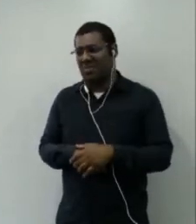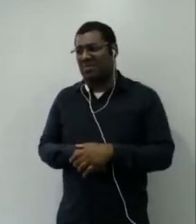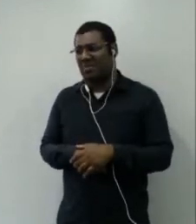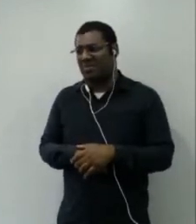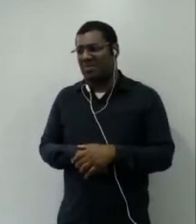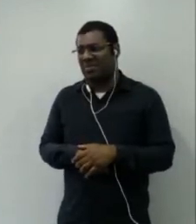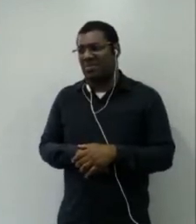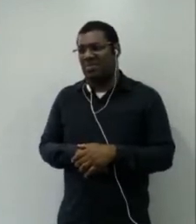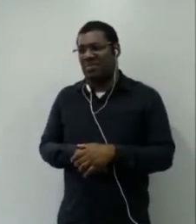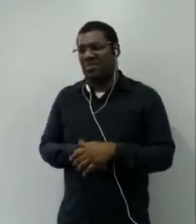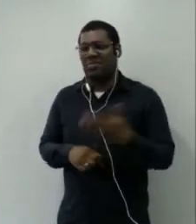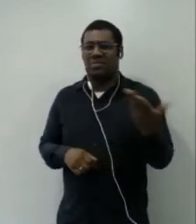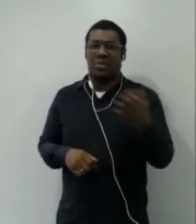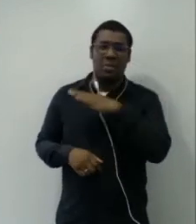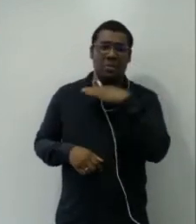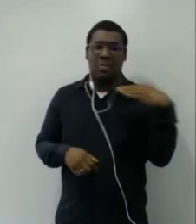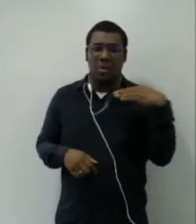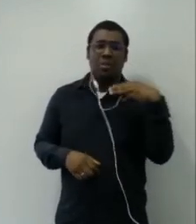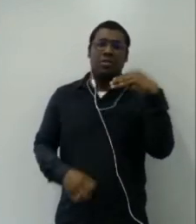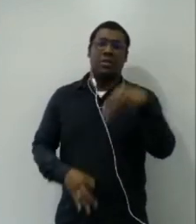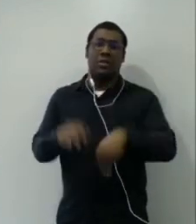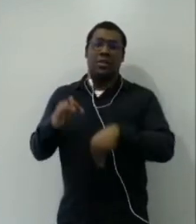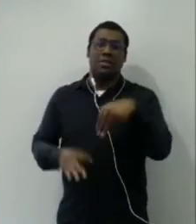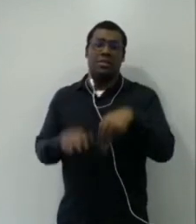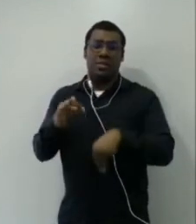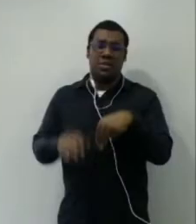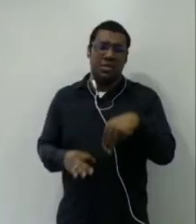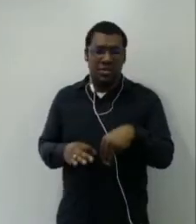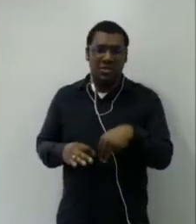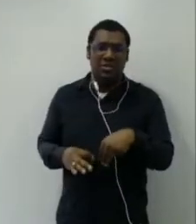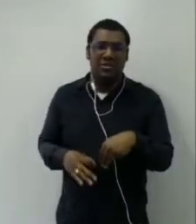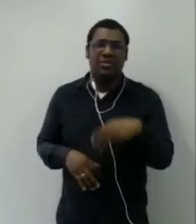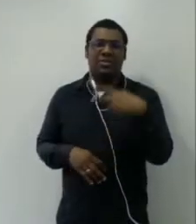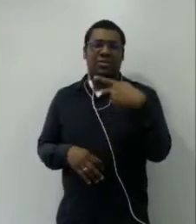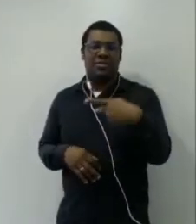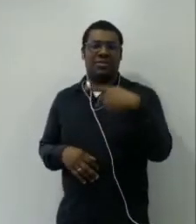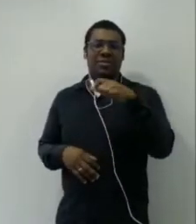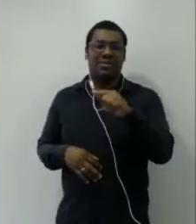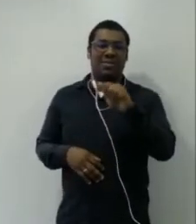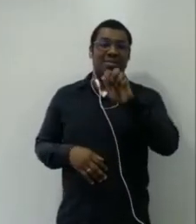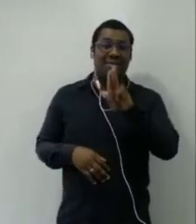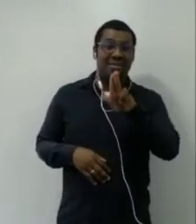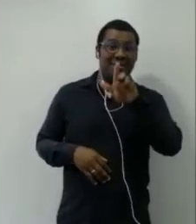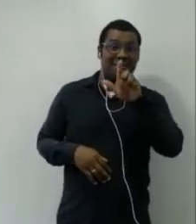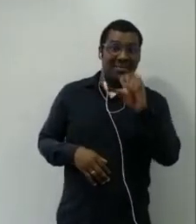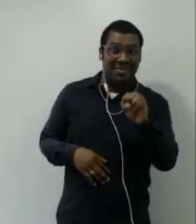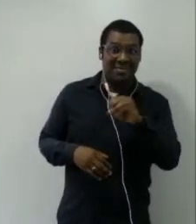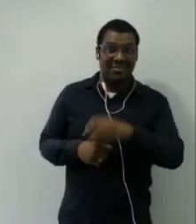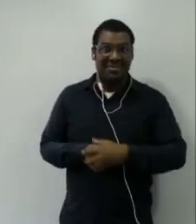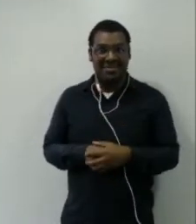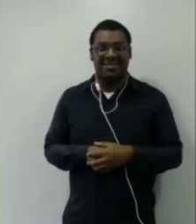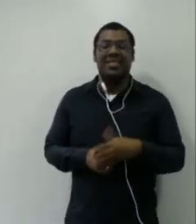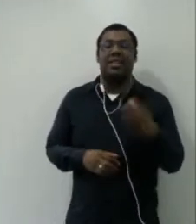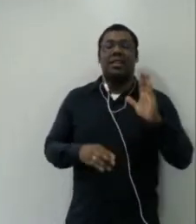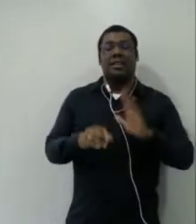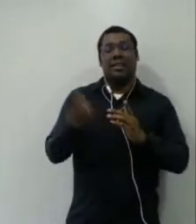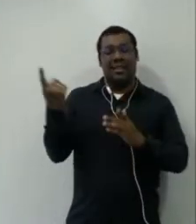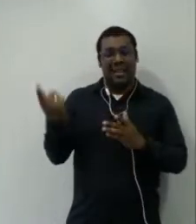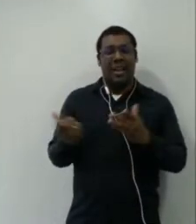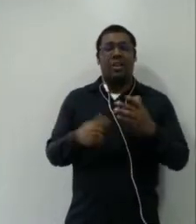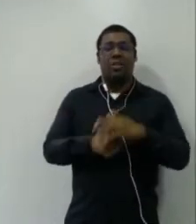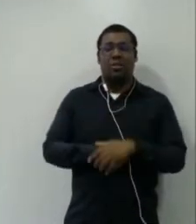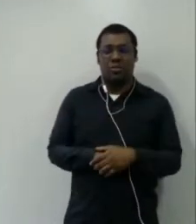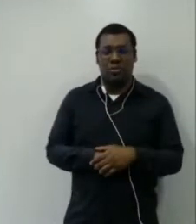querido ministro Paulo de Tarso Sanseverino, que nos deixa o rico legado de seu